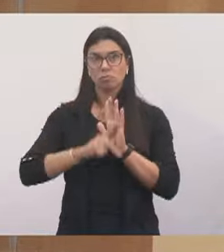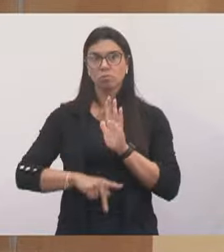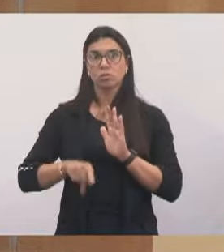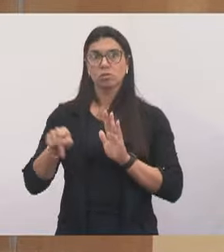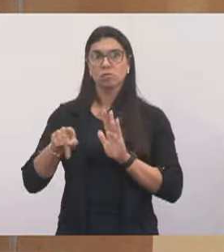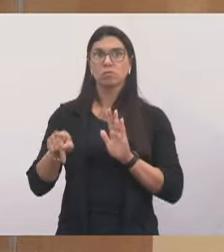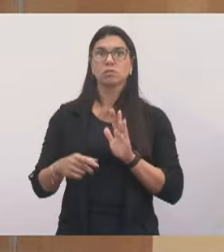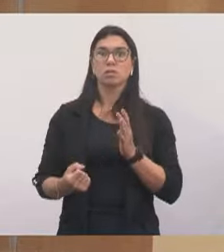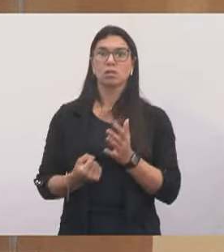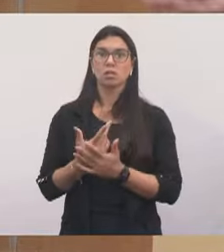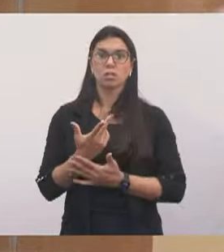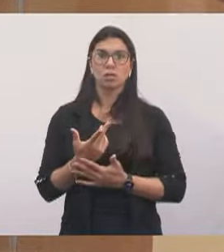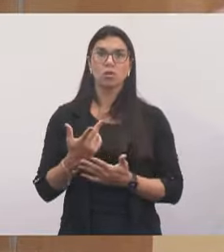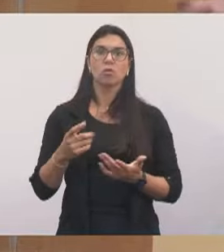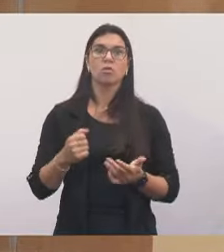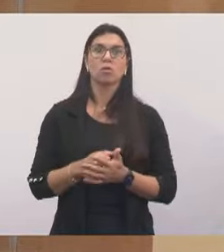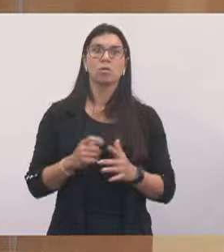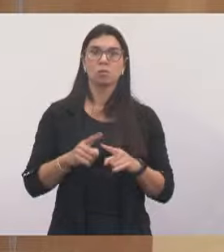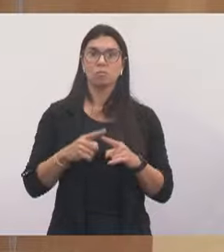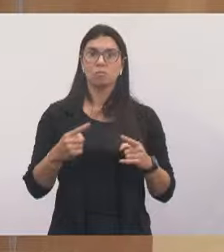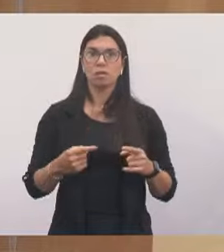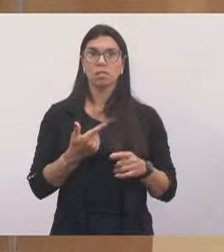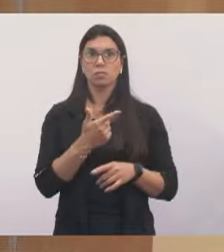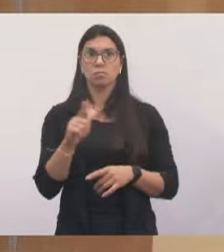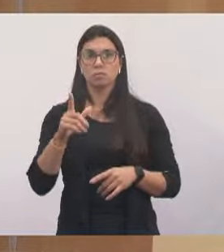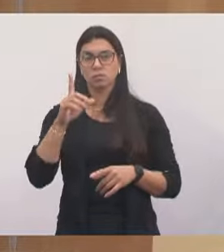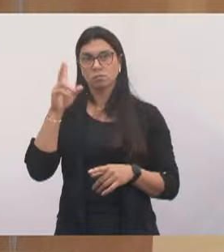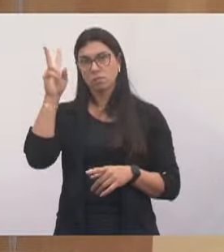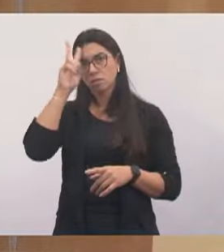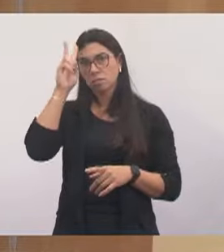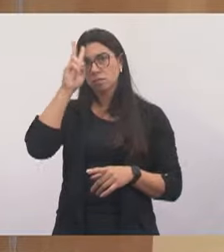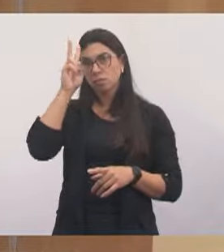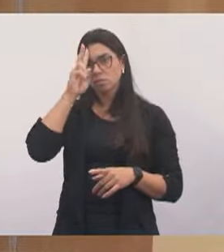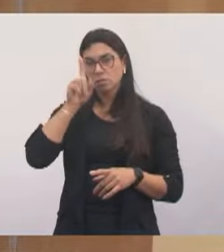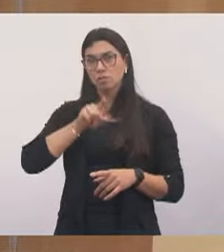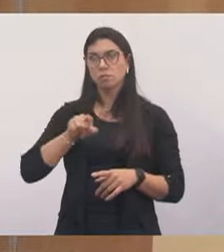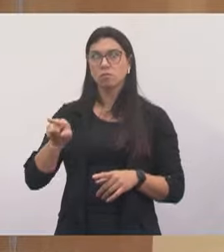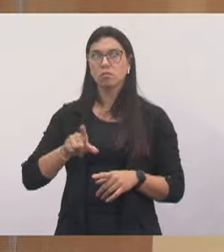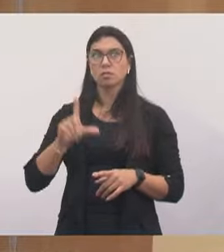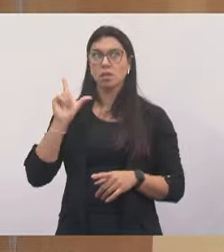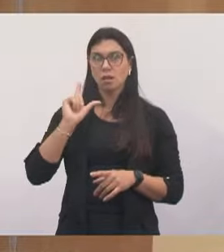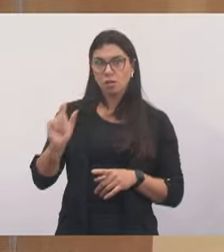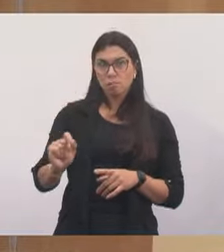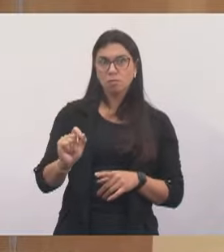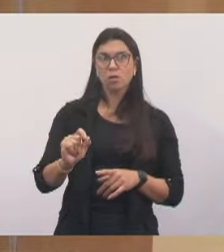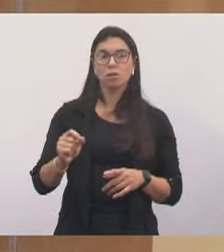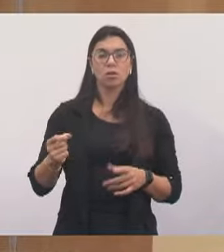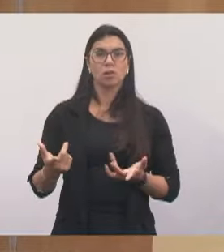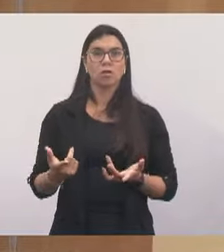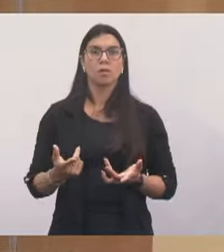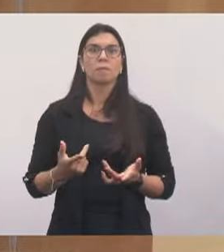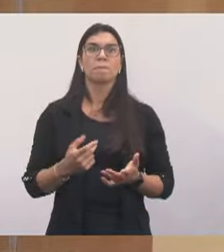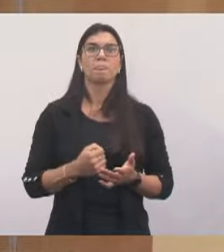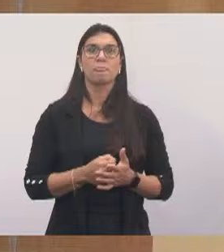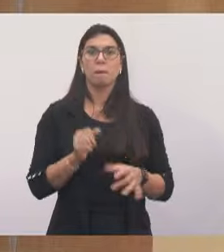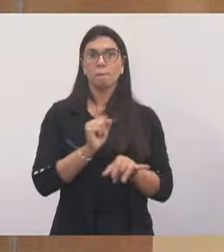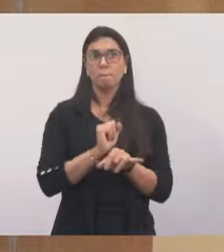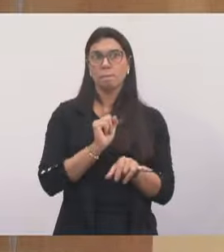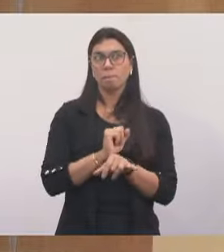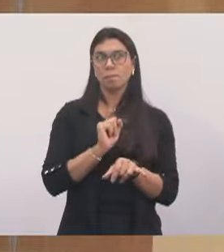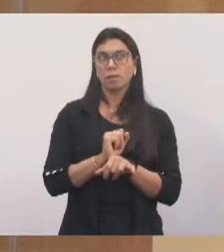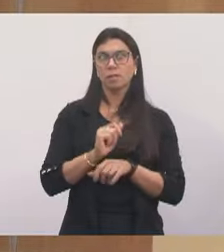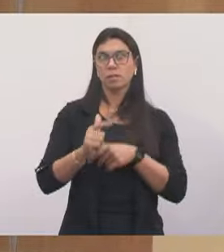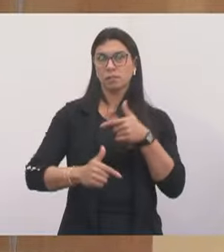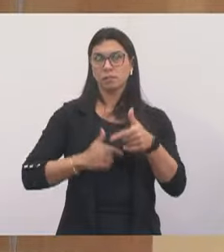partir de segunda-feira você não está mais nessa casa como vereador. Você traz com consciência, com coração, a importância